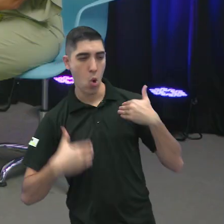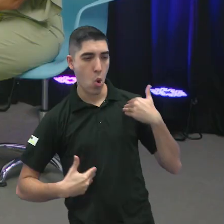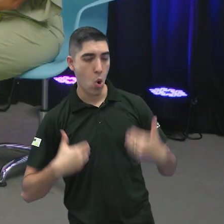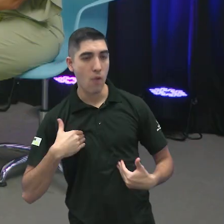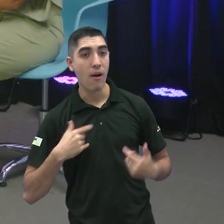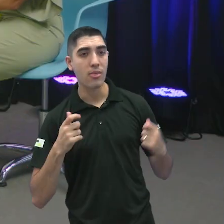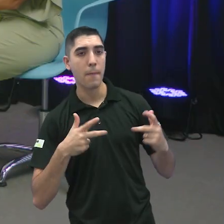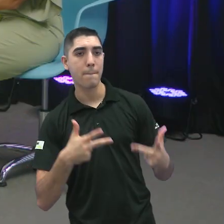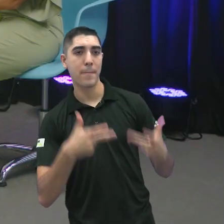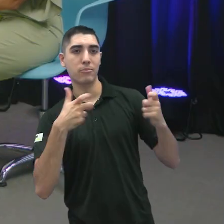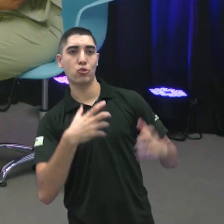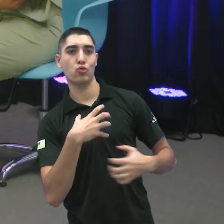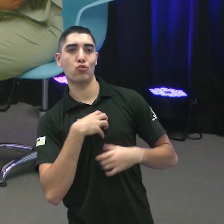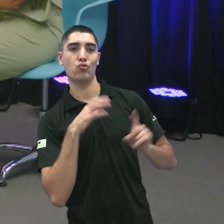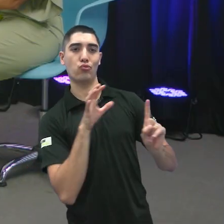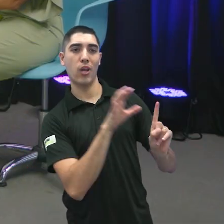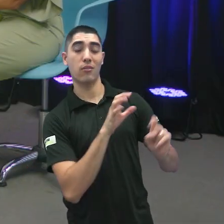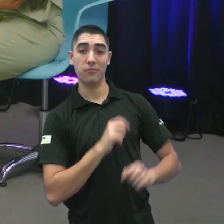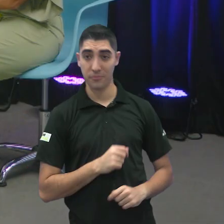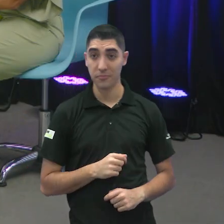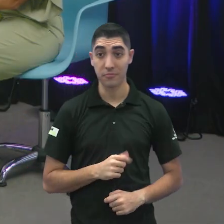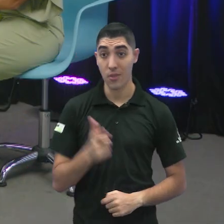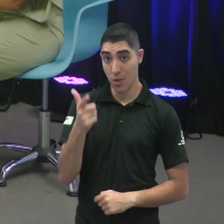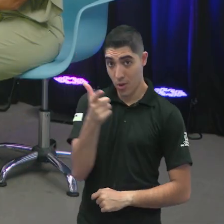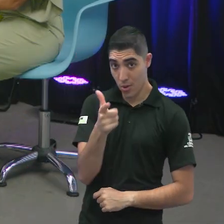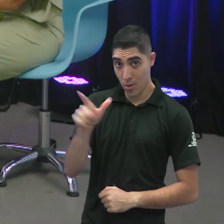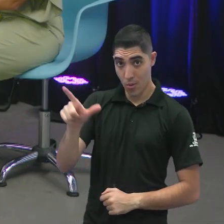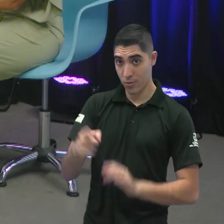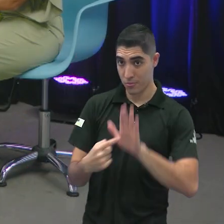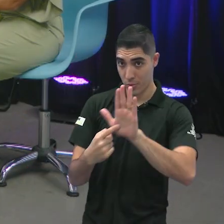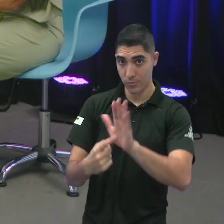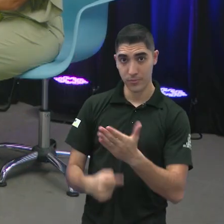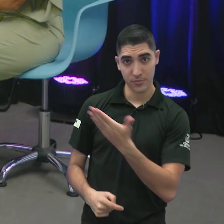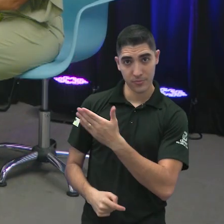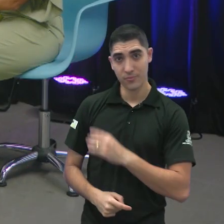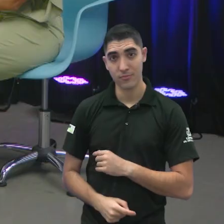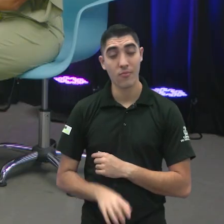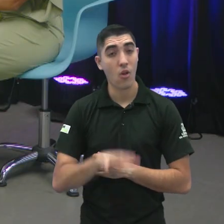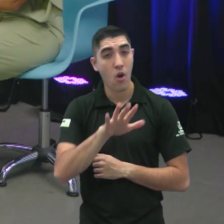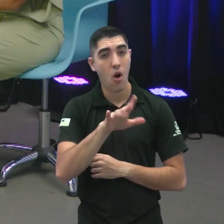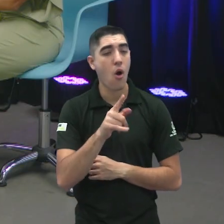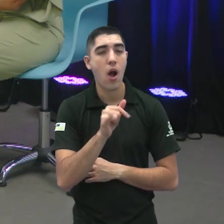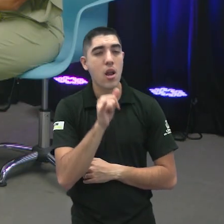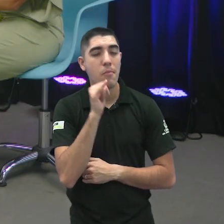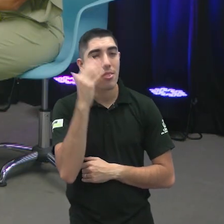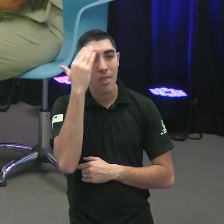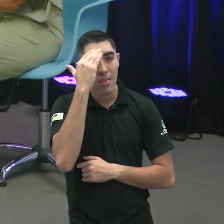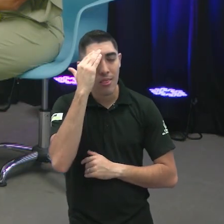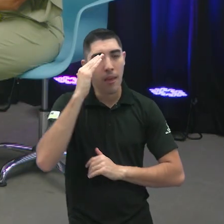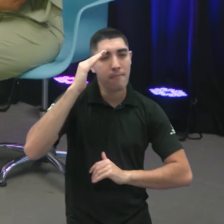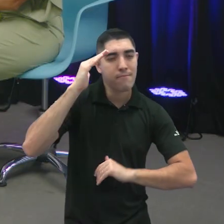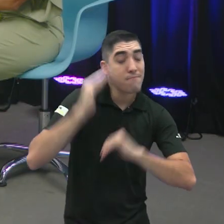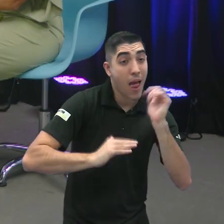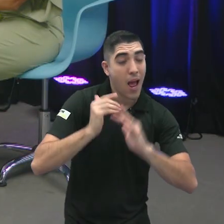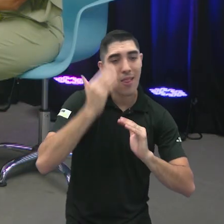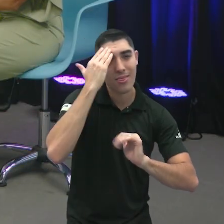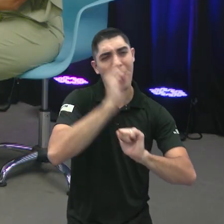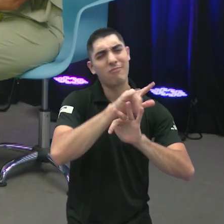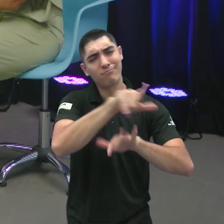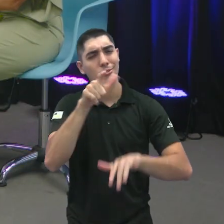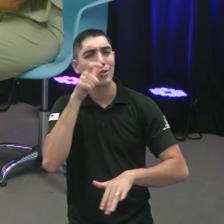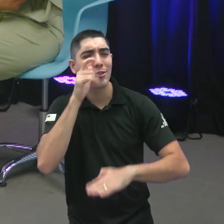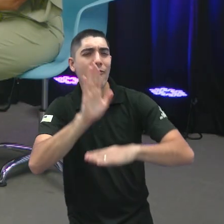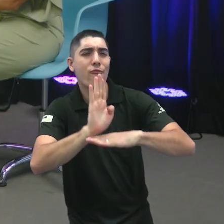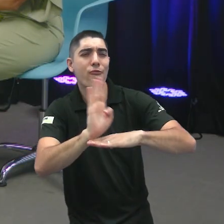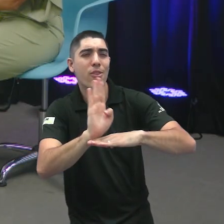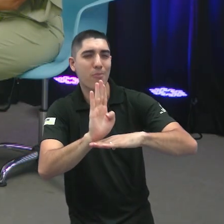dela. Vamos para a próxima imagem, então, para a gente entender. Aí eu trouxe aqui para ficar bem prático, né? Acho que todo mundo conhece, todo mundo assistiu